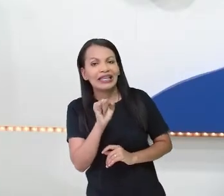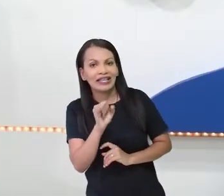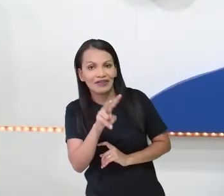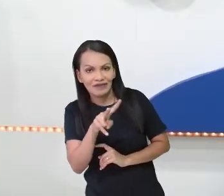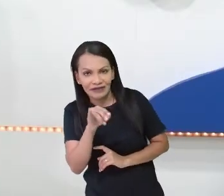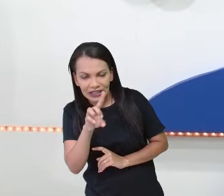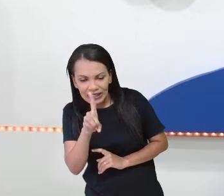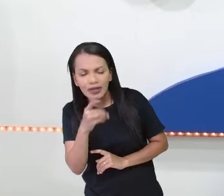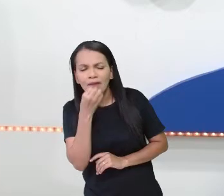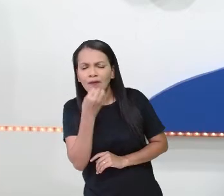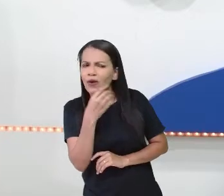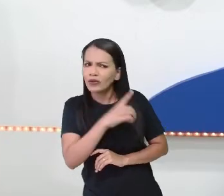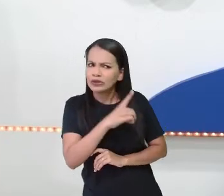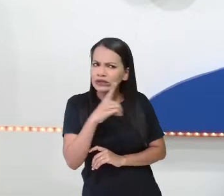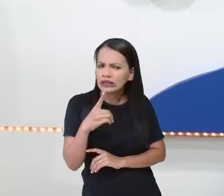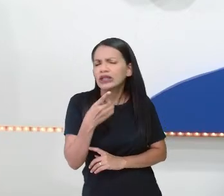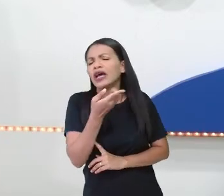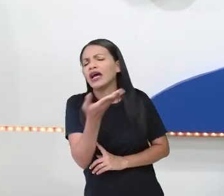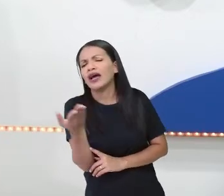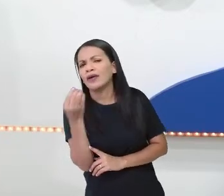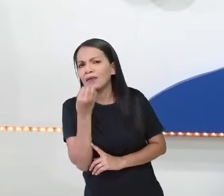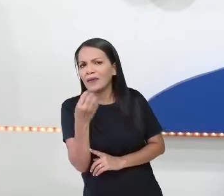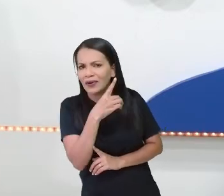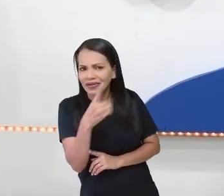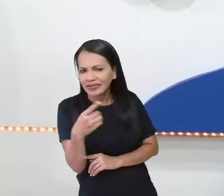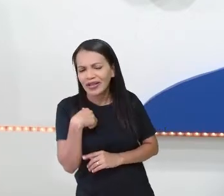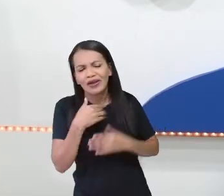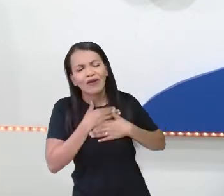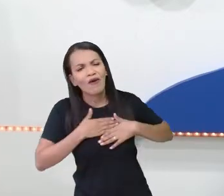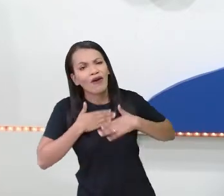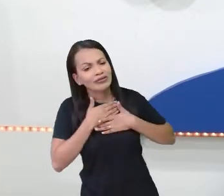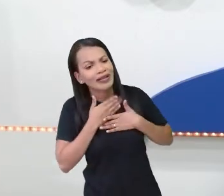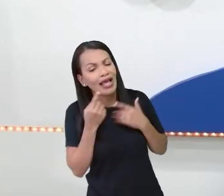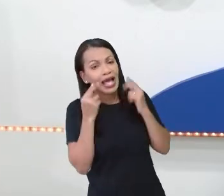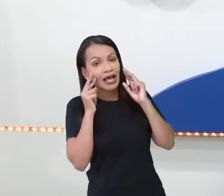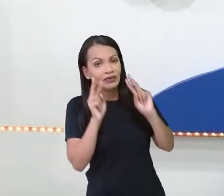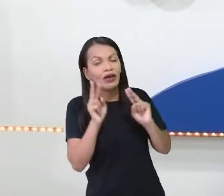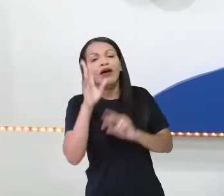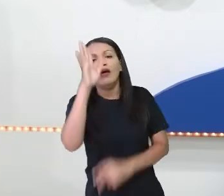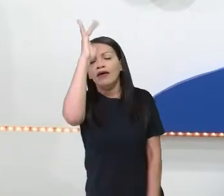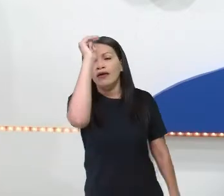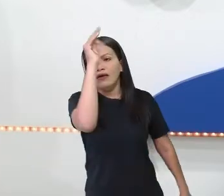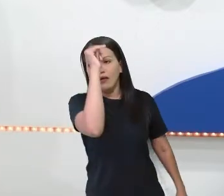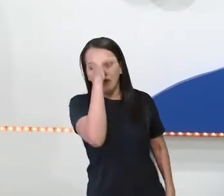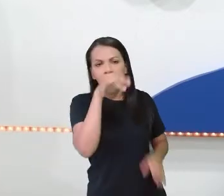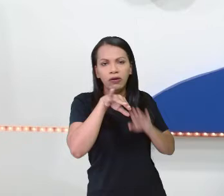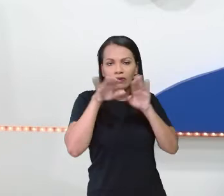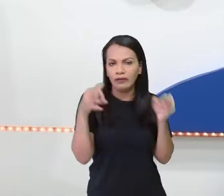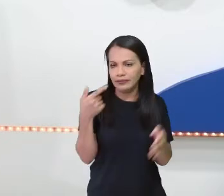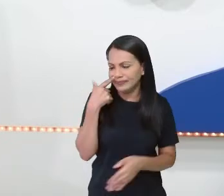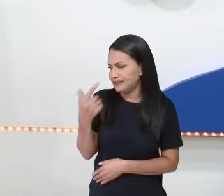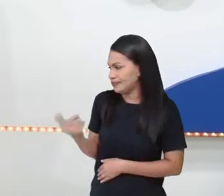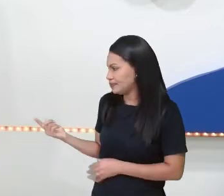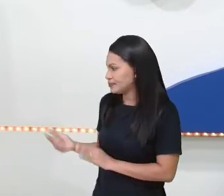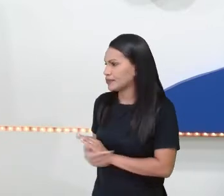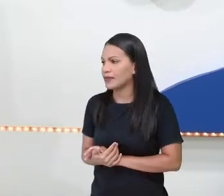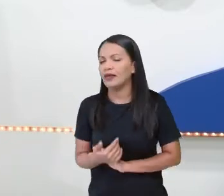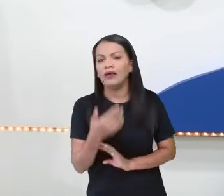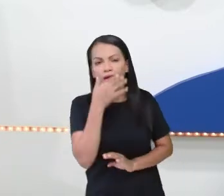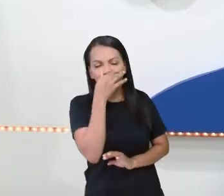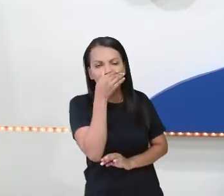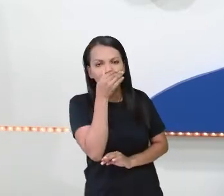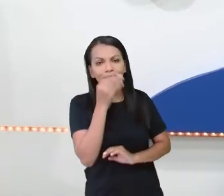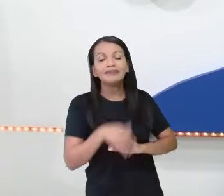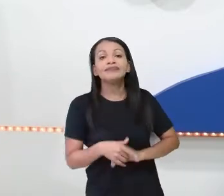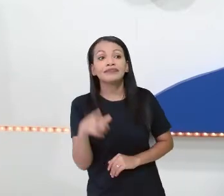bom dia para a senhora, dizendo que tá gostando aqui de ver essa galinha aí em cima da mesa.